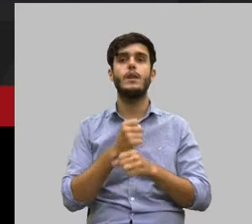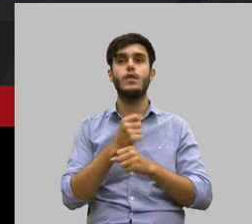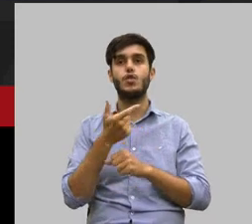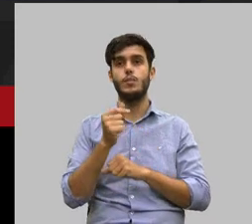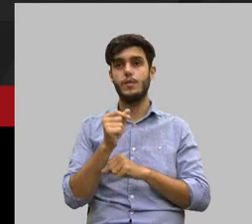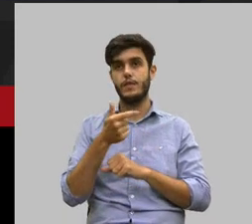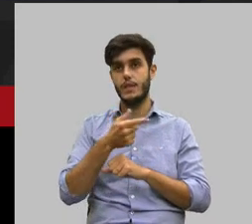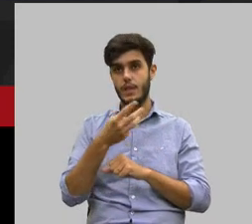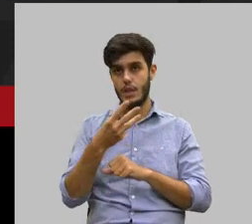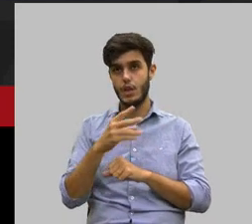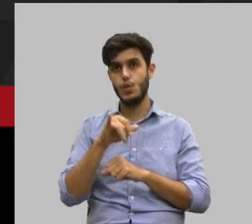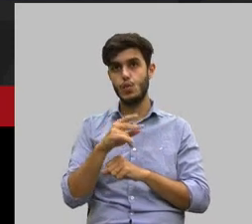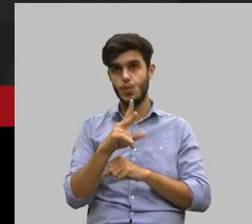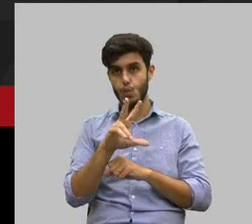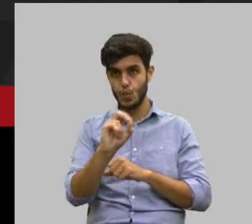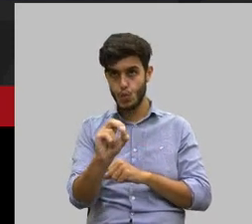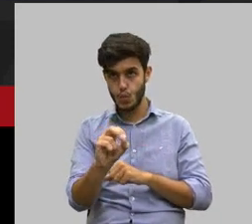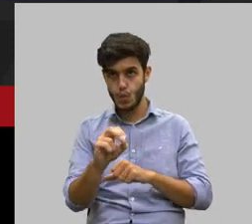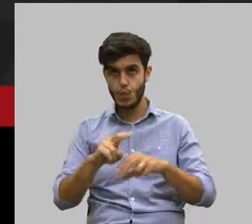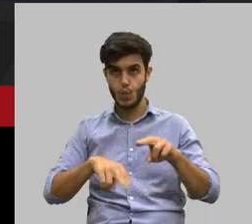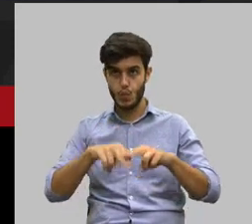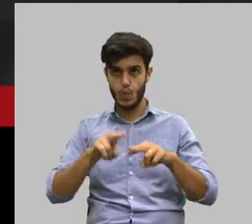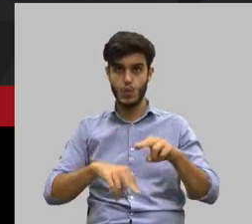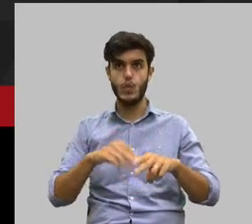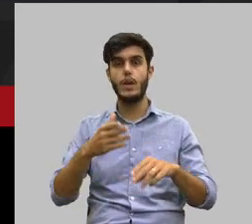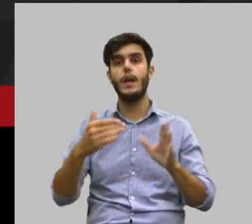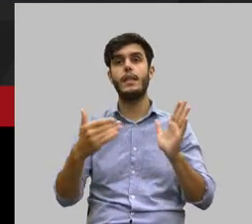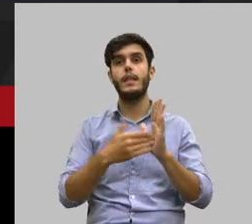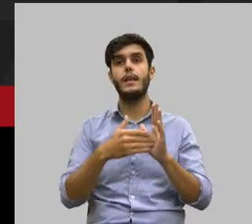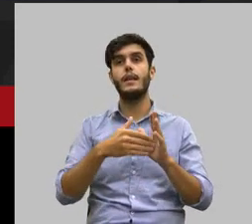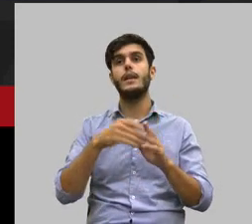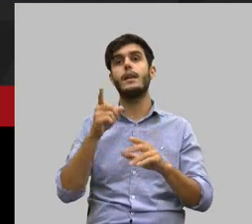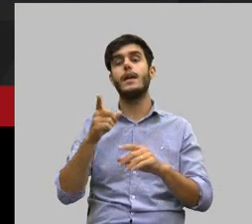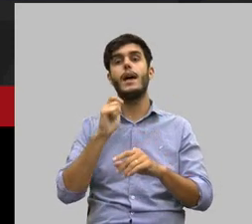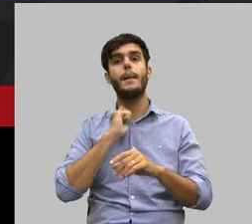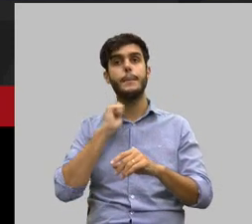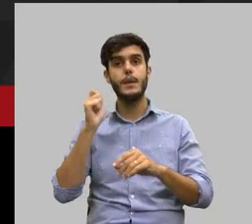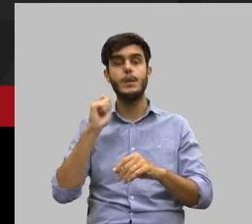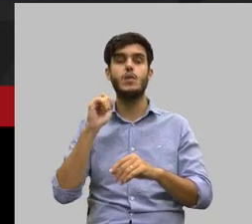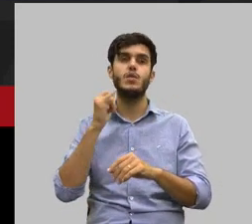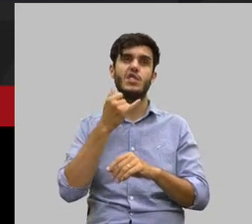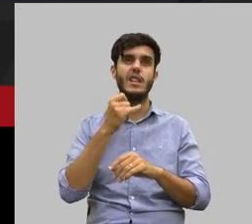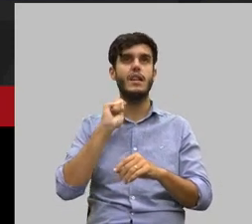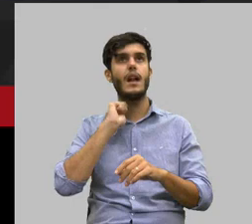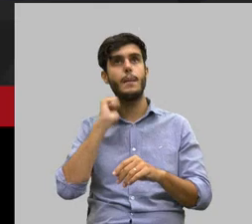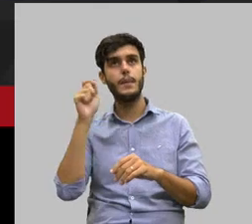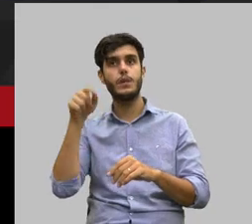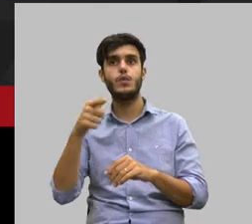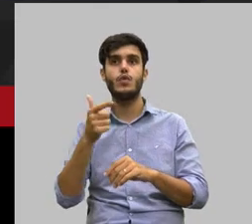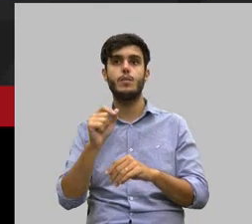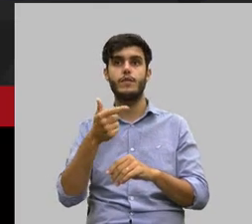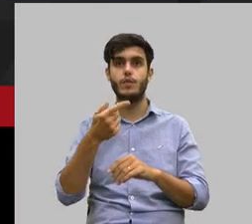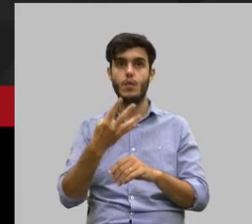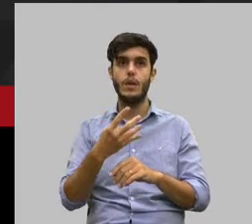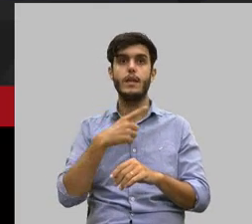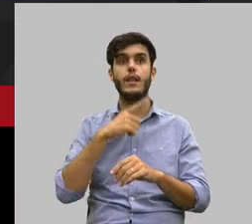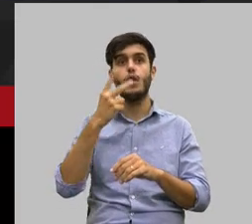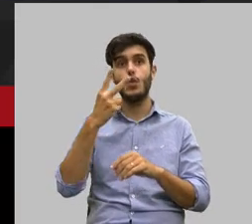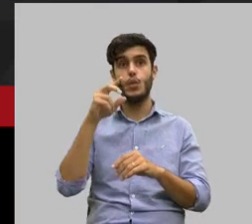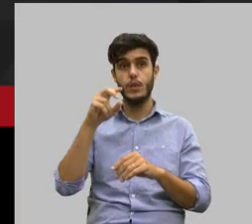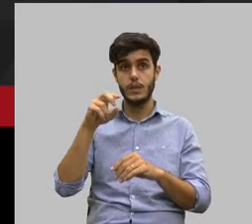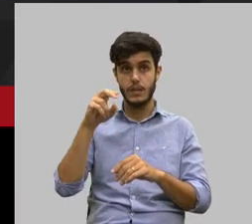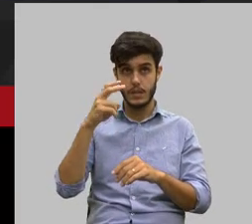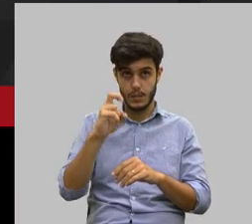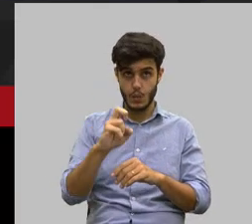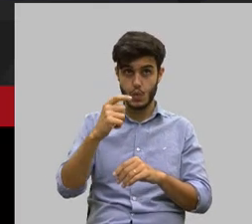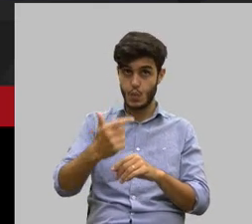dezembro e 2024 de Janeiro abril nós tivemos mais de 252.000 ocorrências registradas por meio